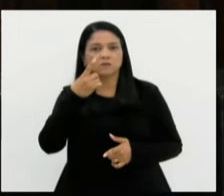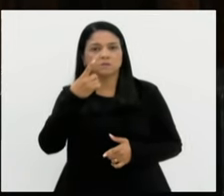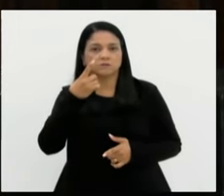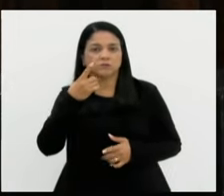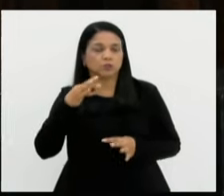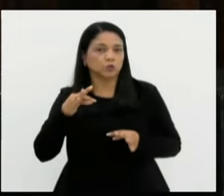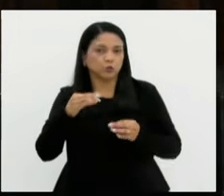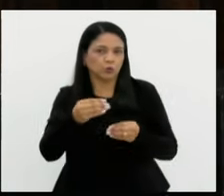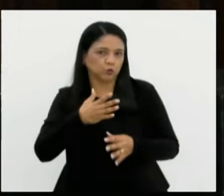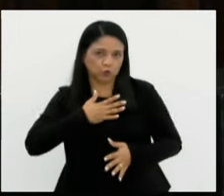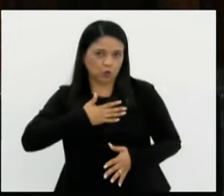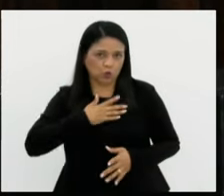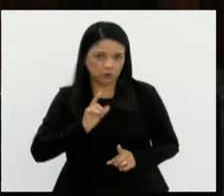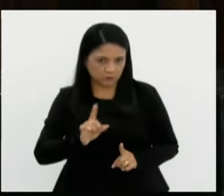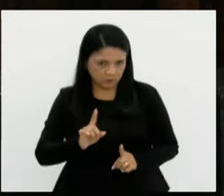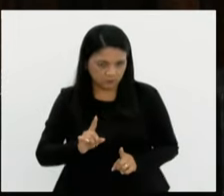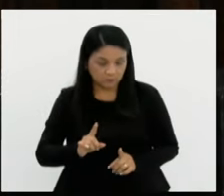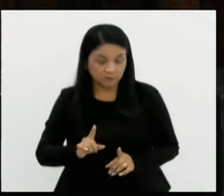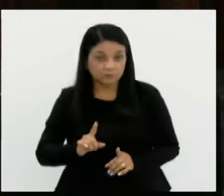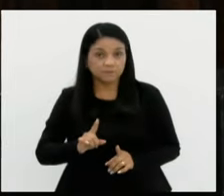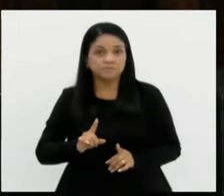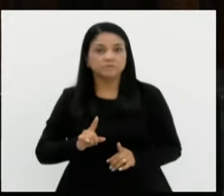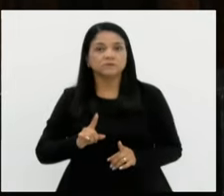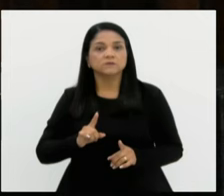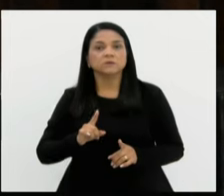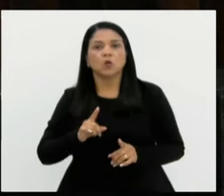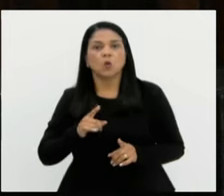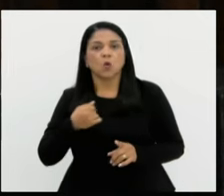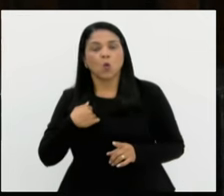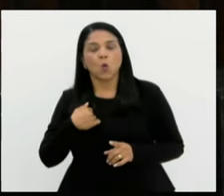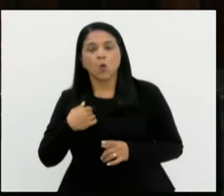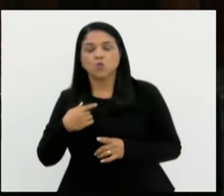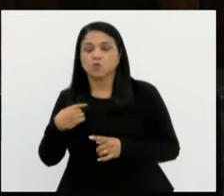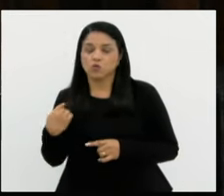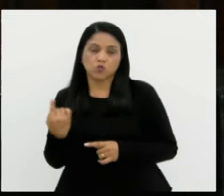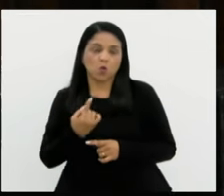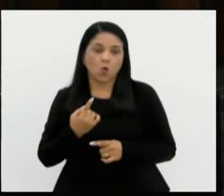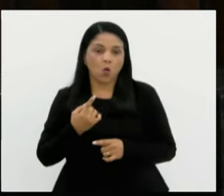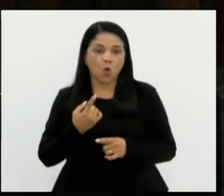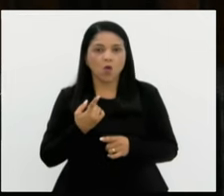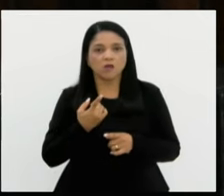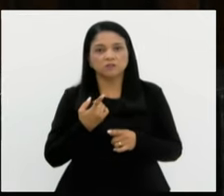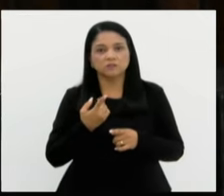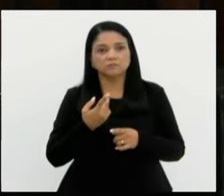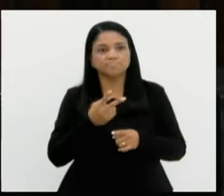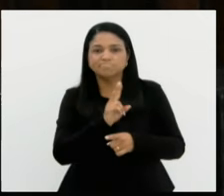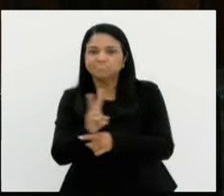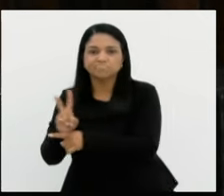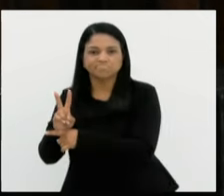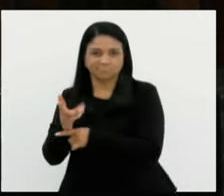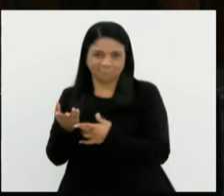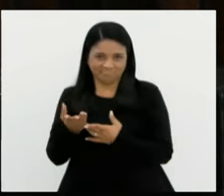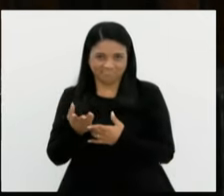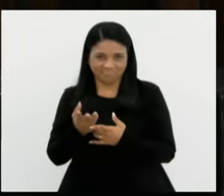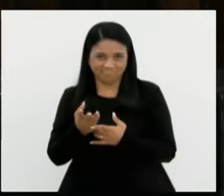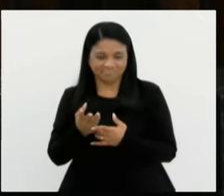nós correríamos para proteger ou passar pano em qualquer eventual conduta da deputada Lucinha. Além disso,